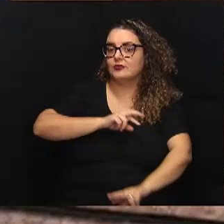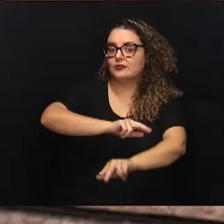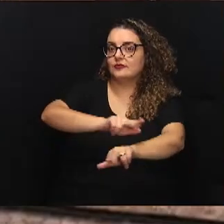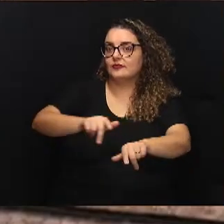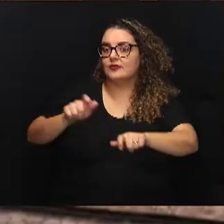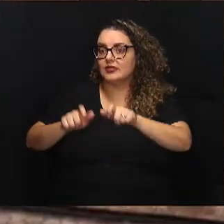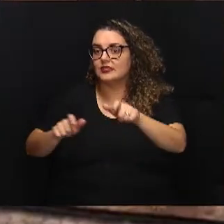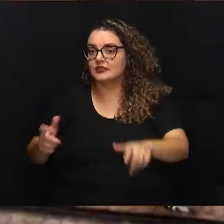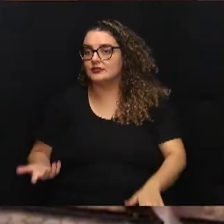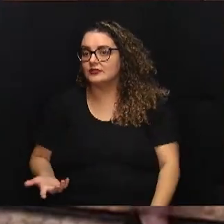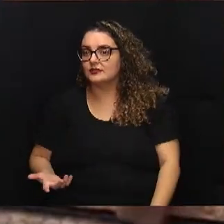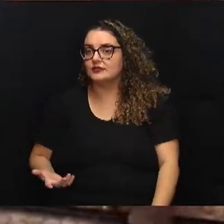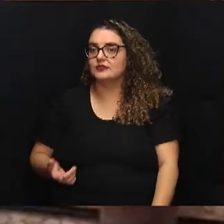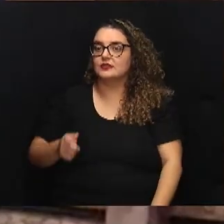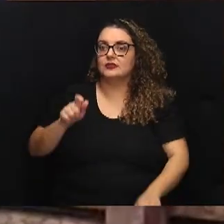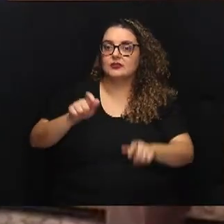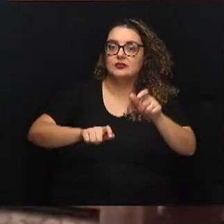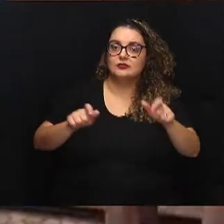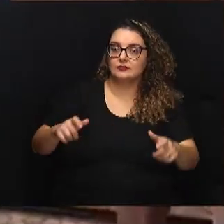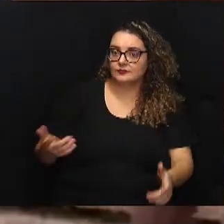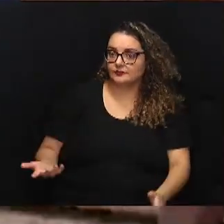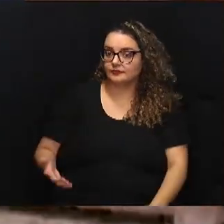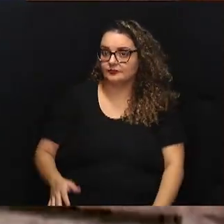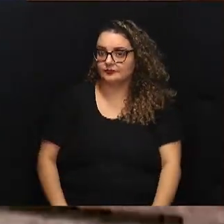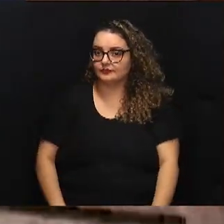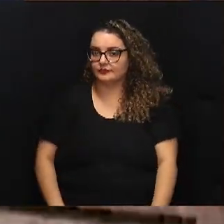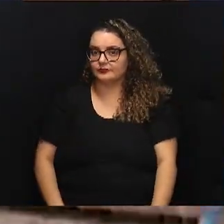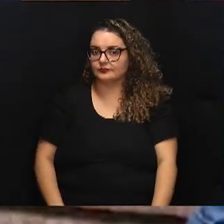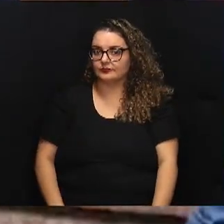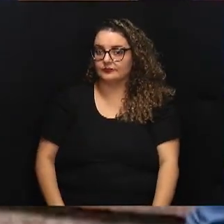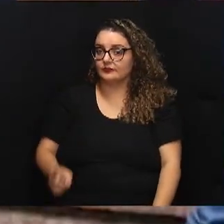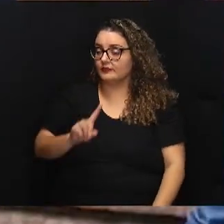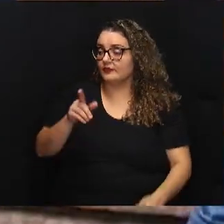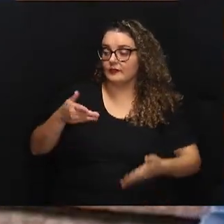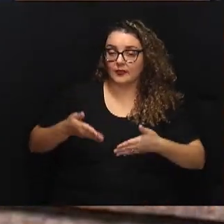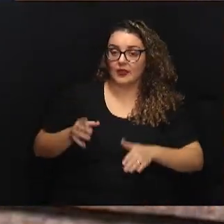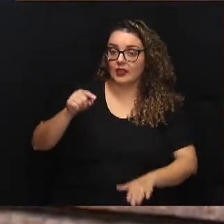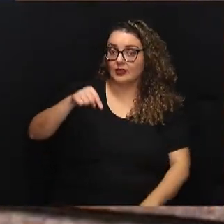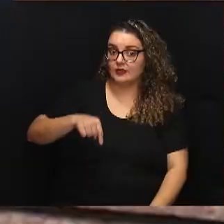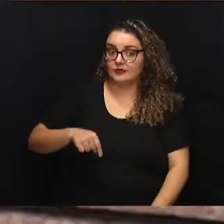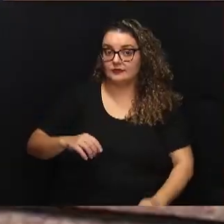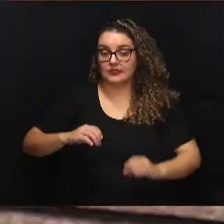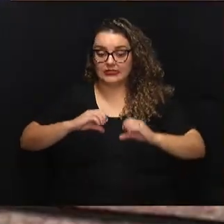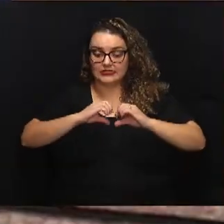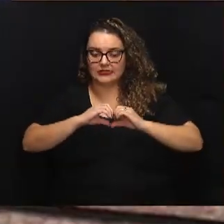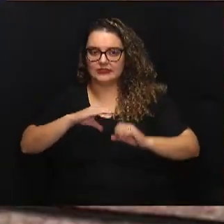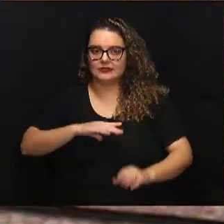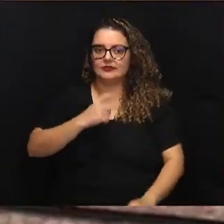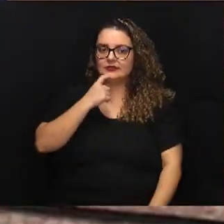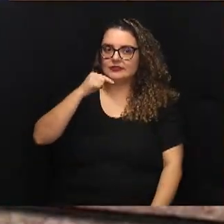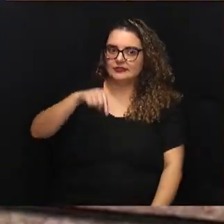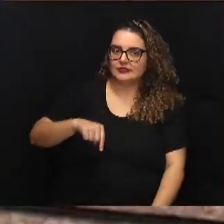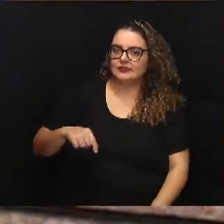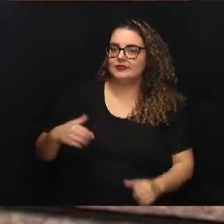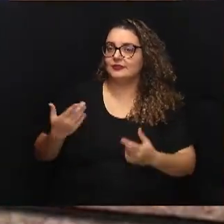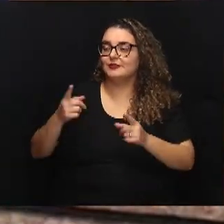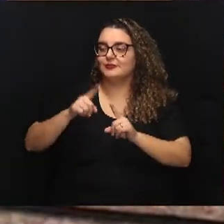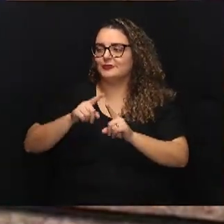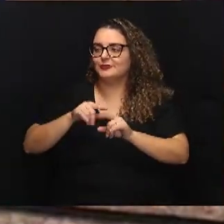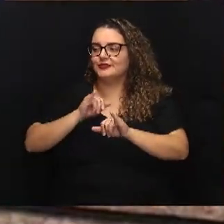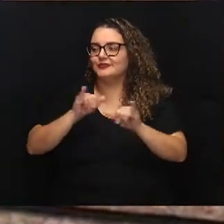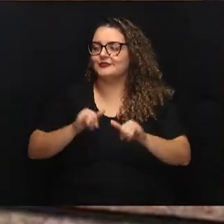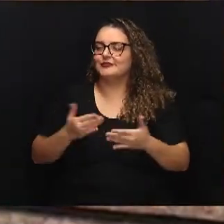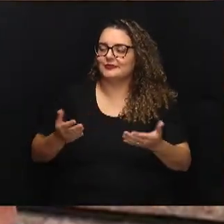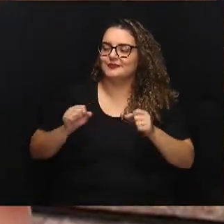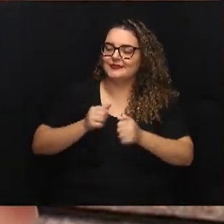pessoas. As pessoas que não nasceram aqui, mas que amam essa cidade. Qual é o tipo de recado que a gente pode